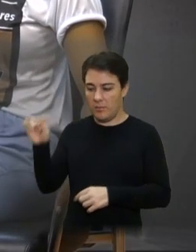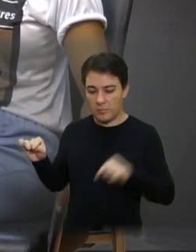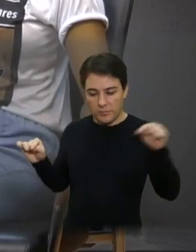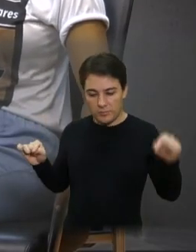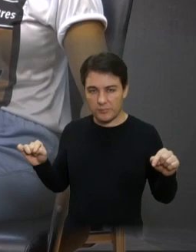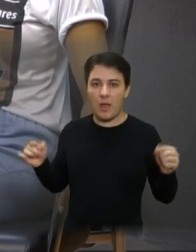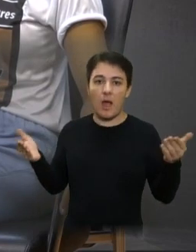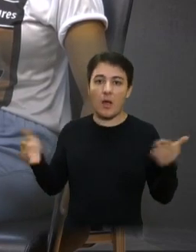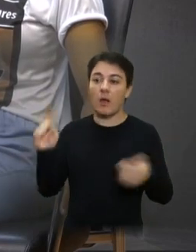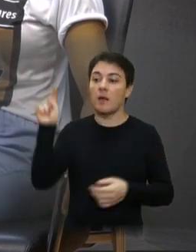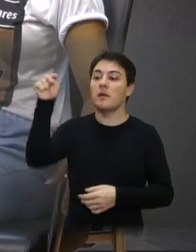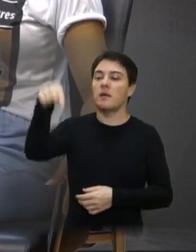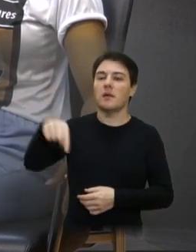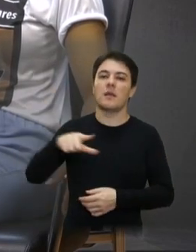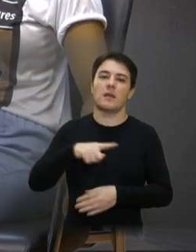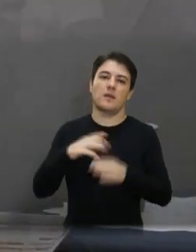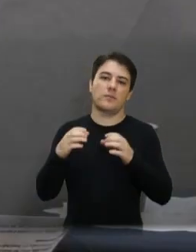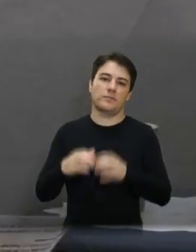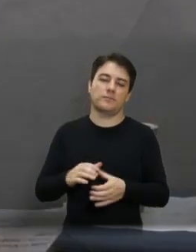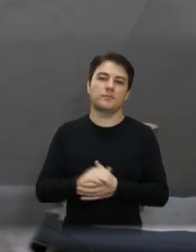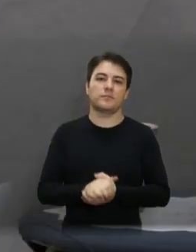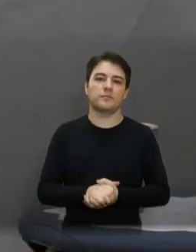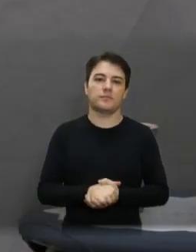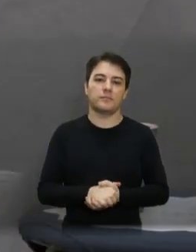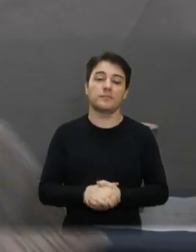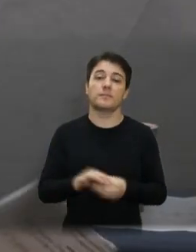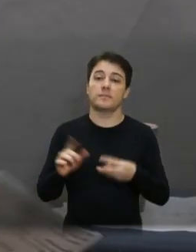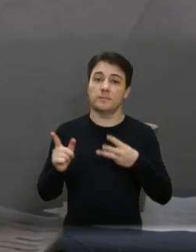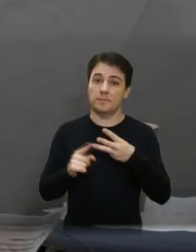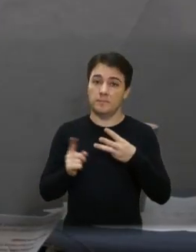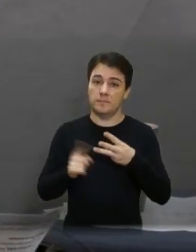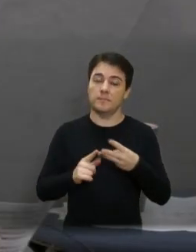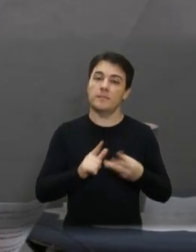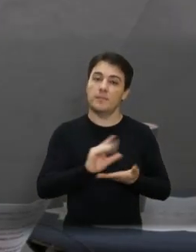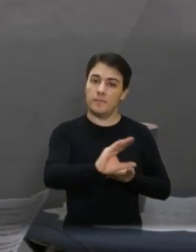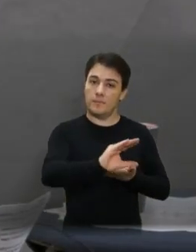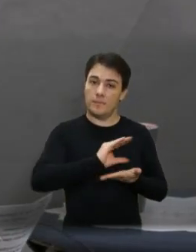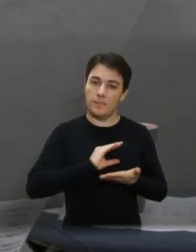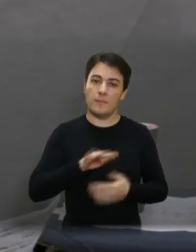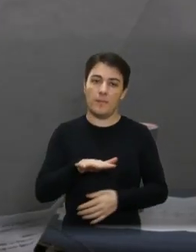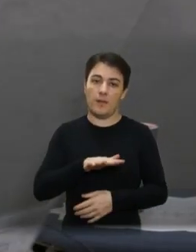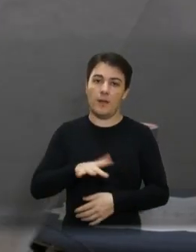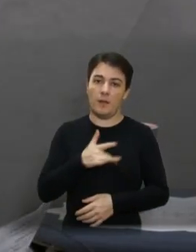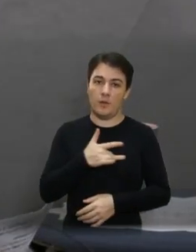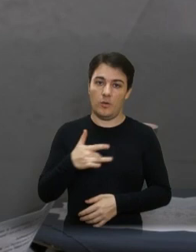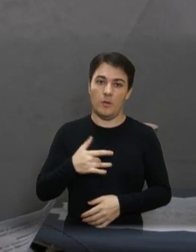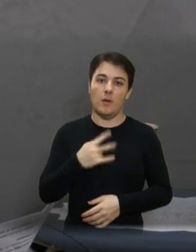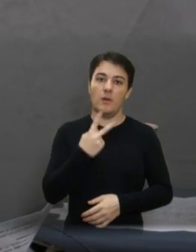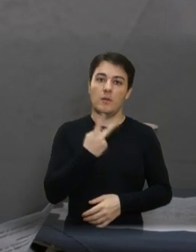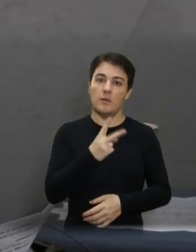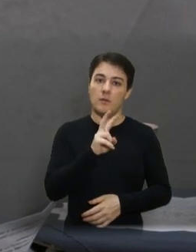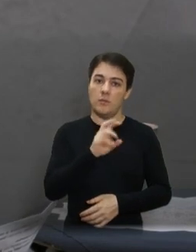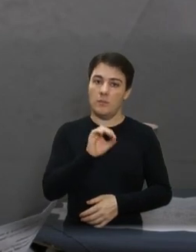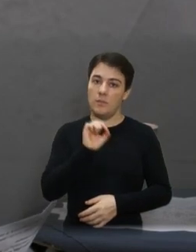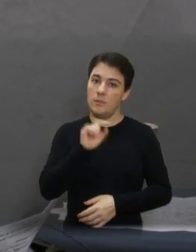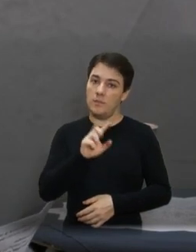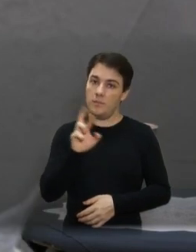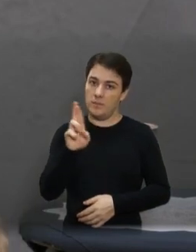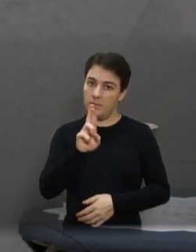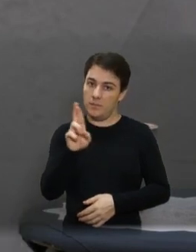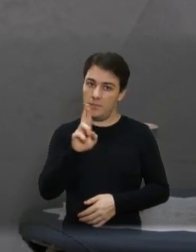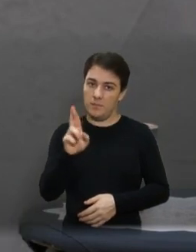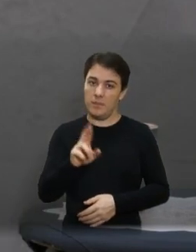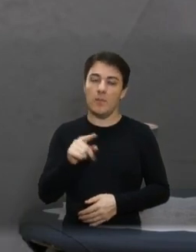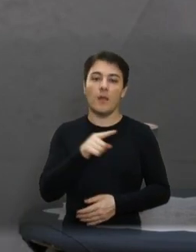unidade do Vitória de sete ótimo mais uma Emenda parlamentar também na área da saúde essa de 250 mil